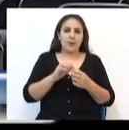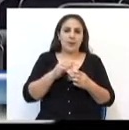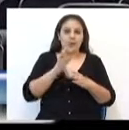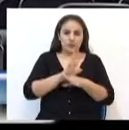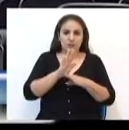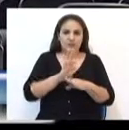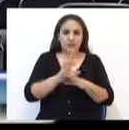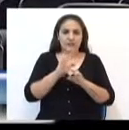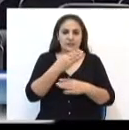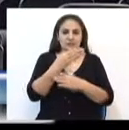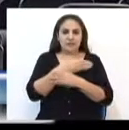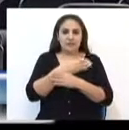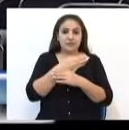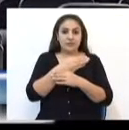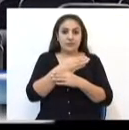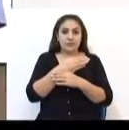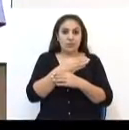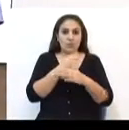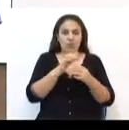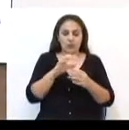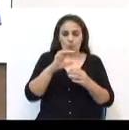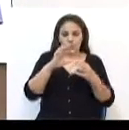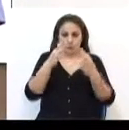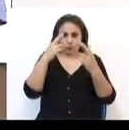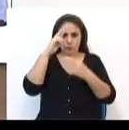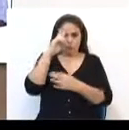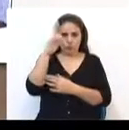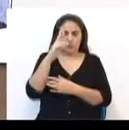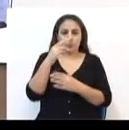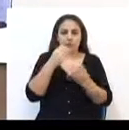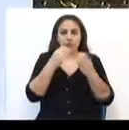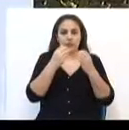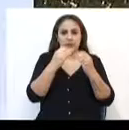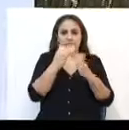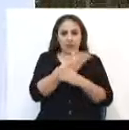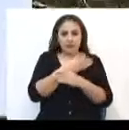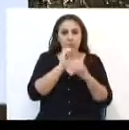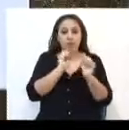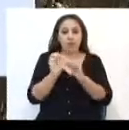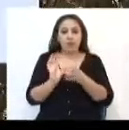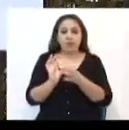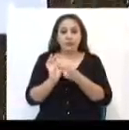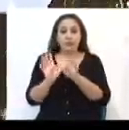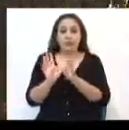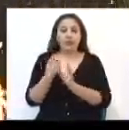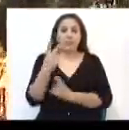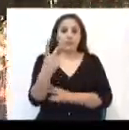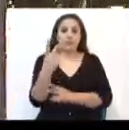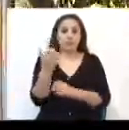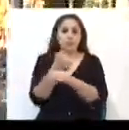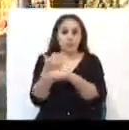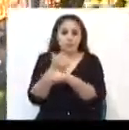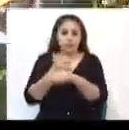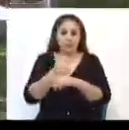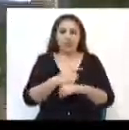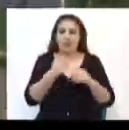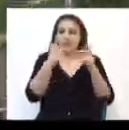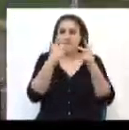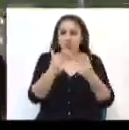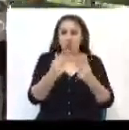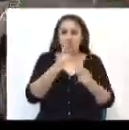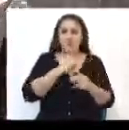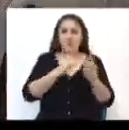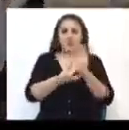táxi poderá conceder seu automóvel em regime de colaboração para até 2 outros profissionais, assim